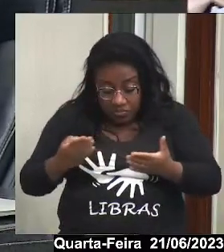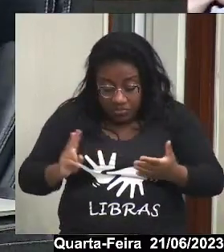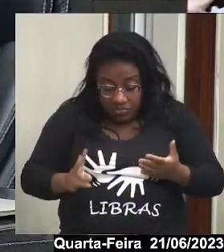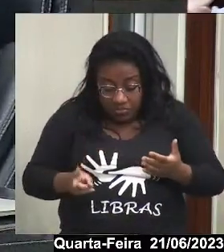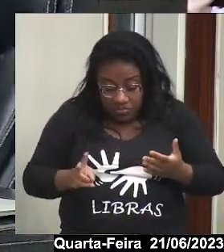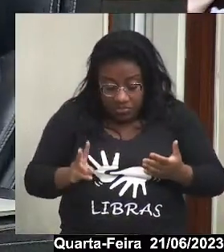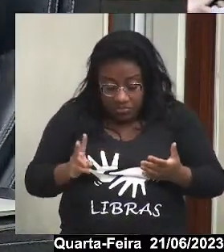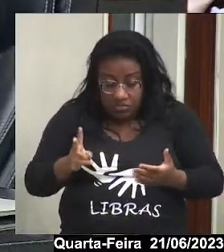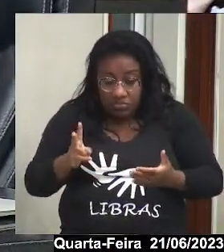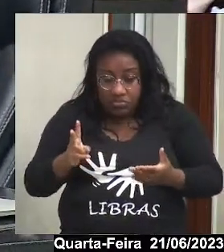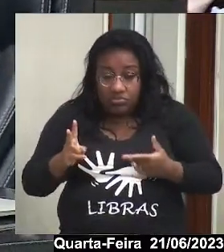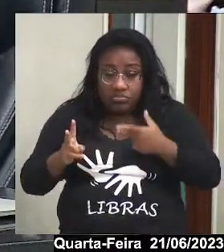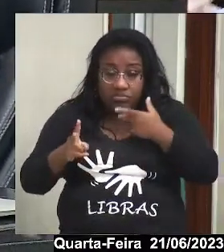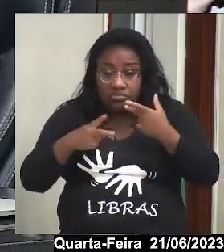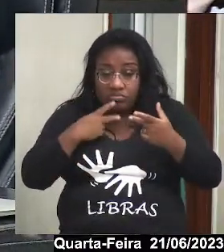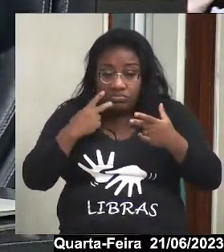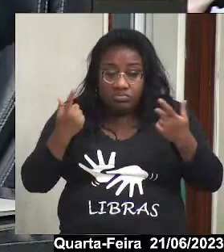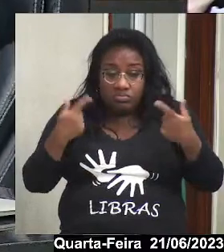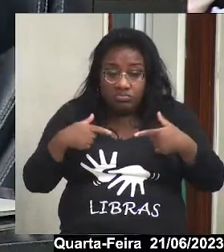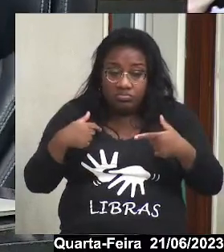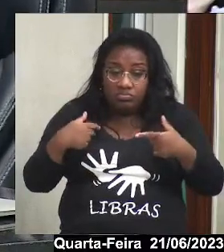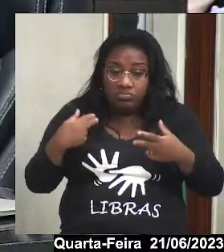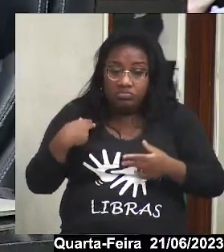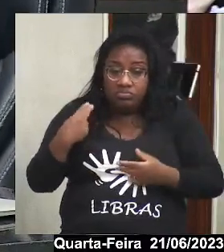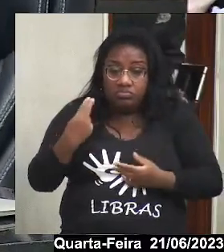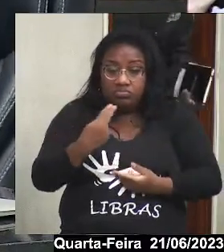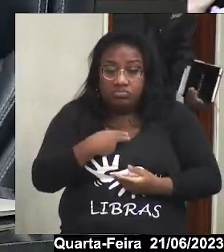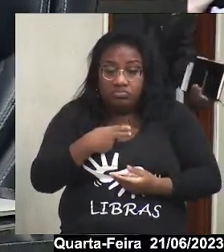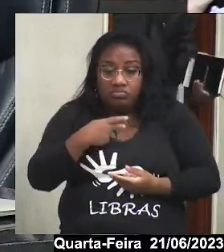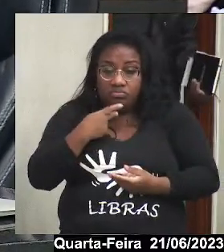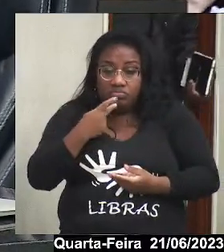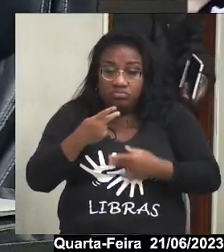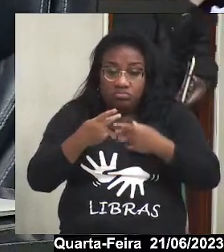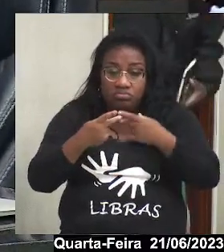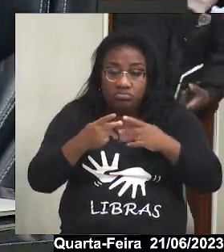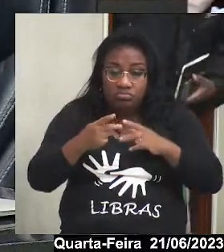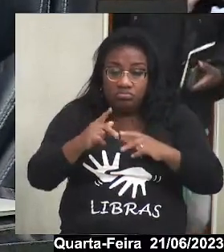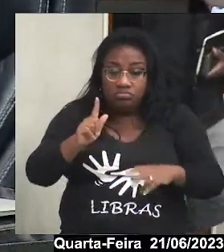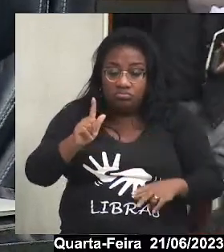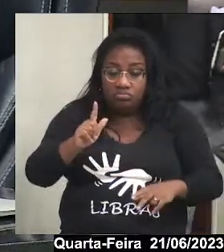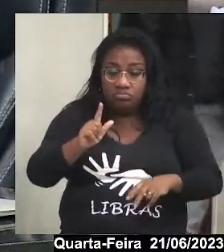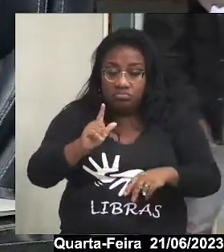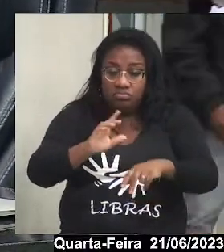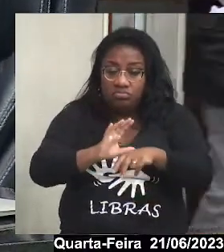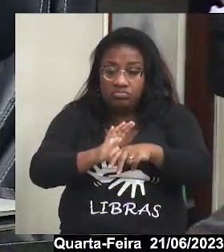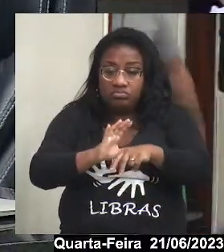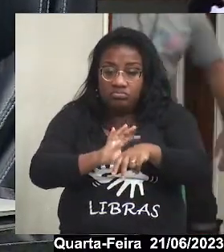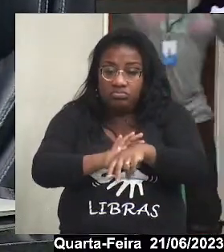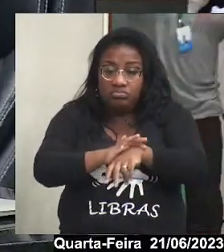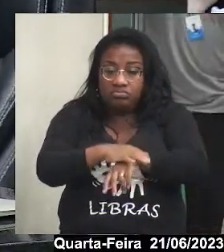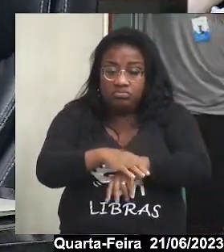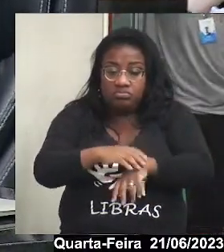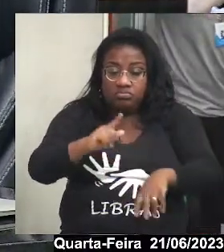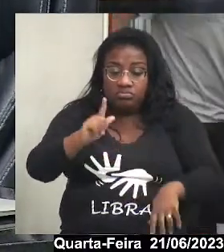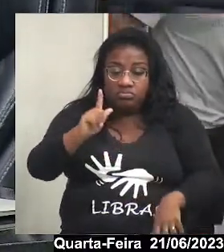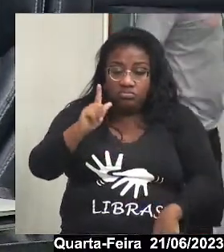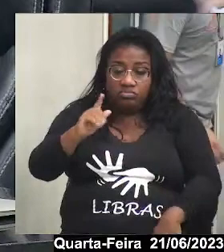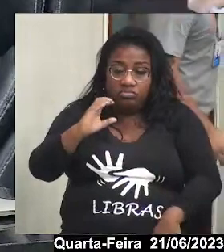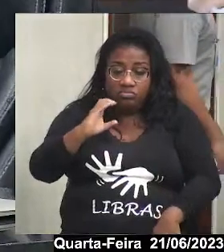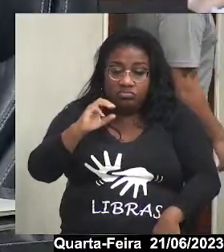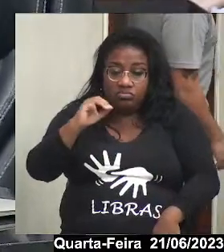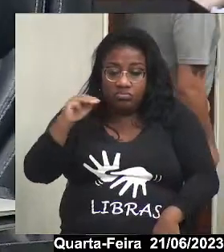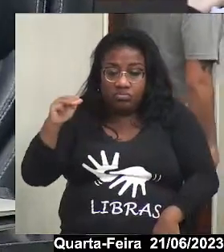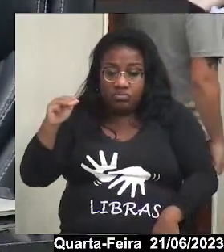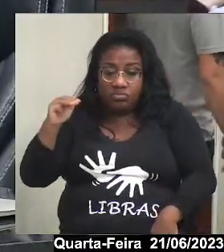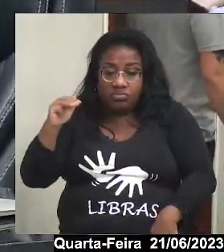índio, que toda vez ele quer jogar a população contra a gente. Né? Quando ele fala que a criação da guarda, né? A gente